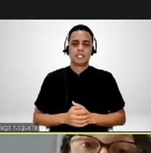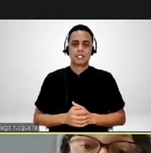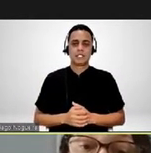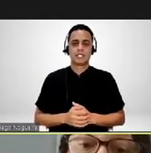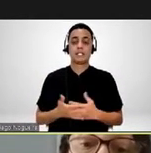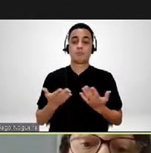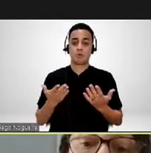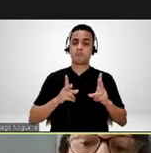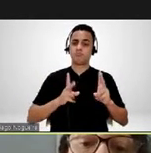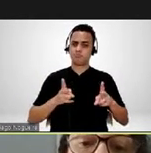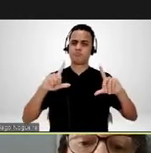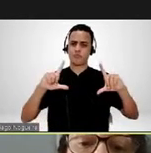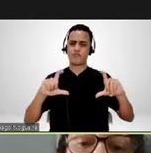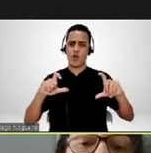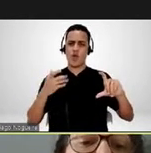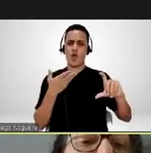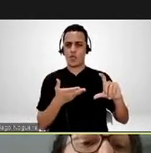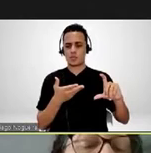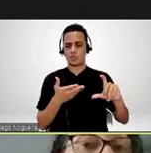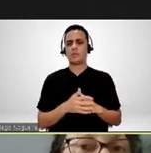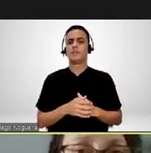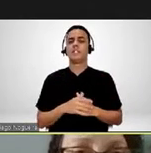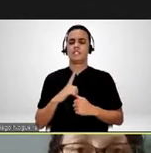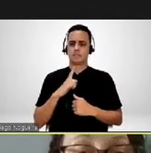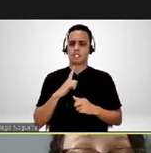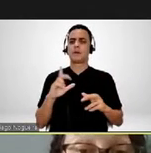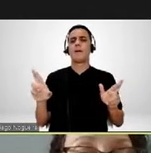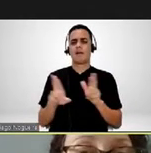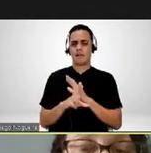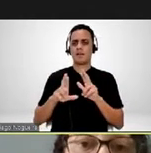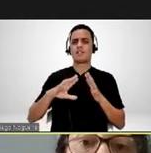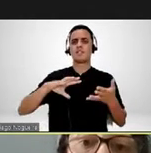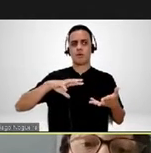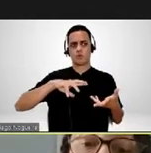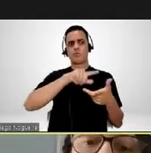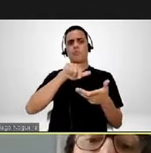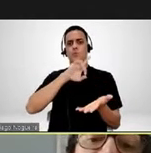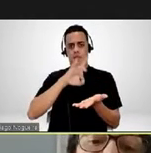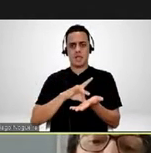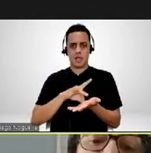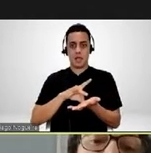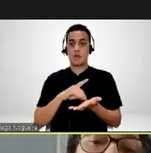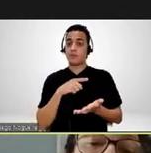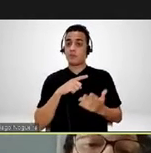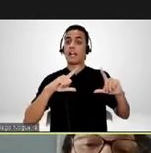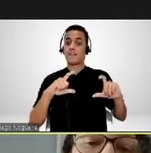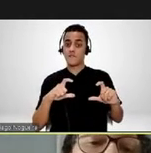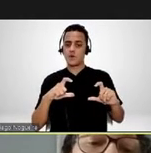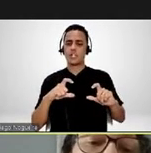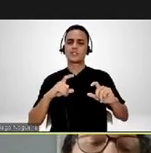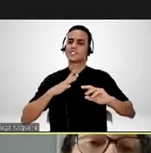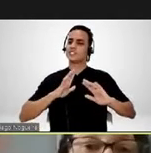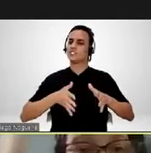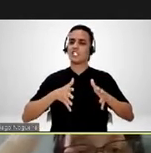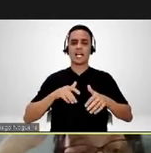uma fotografia e que estabeleça uma relação com o mundo real, a fotografia vem se afastando do